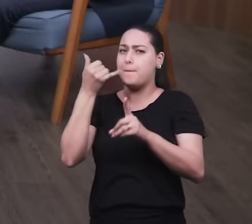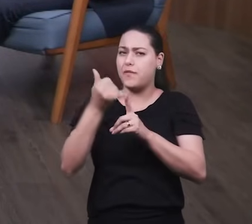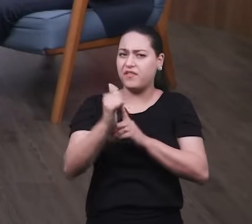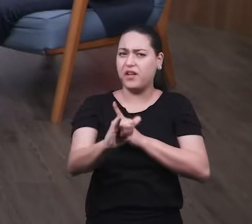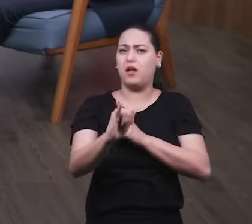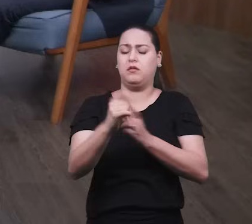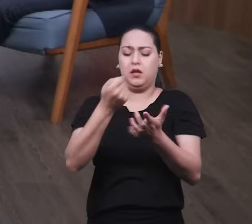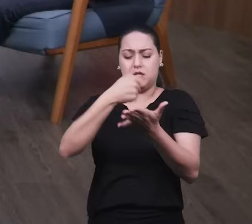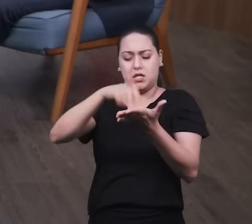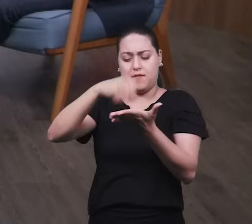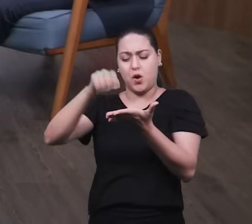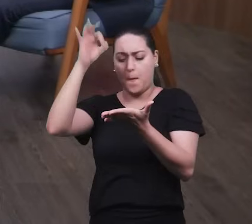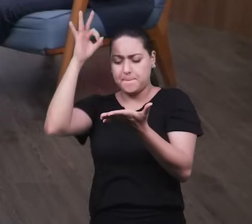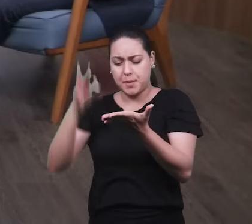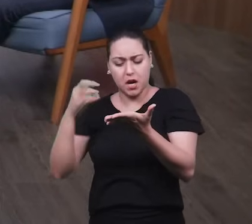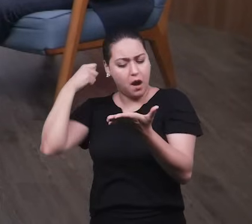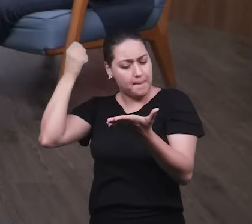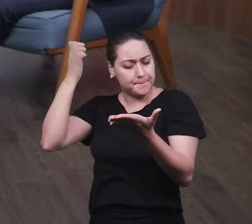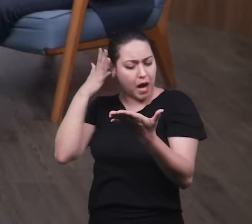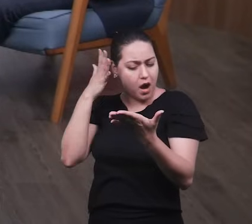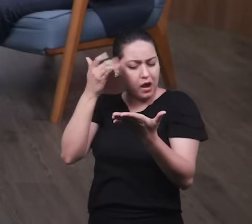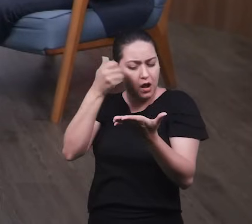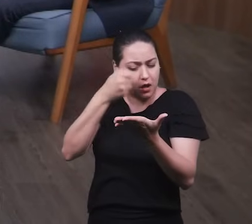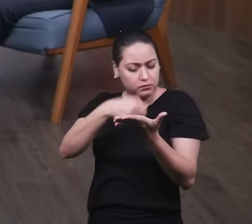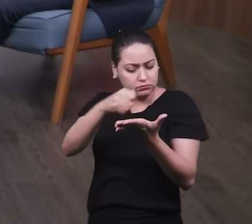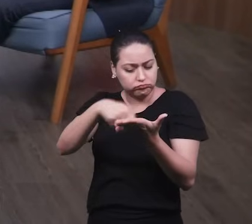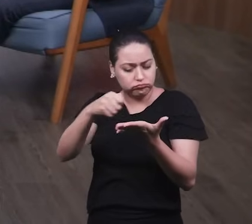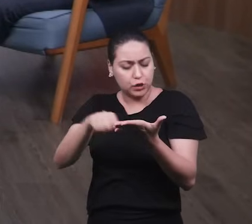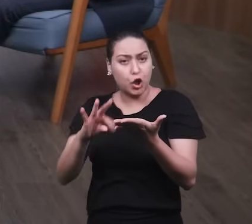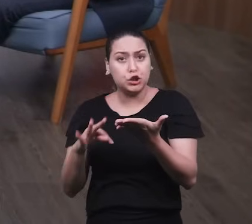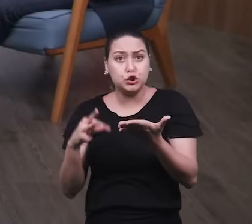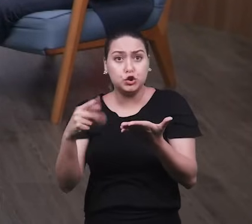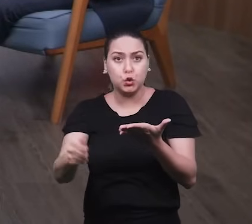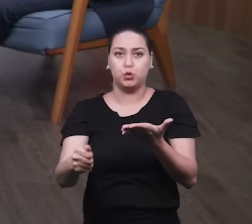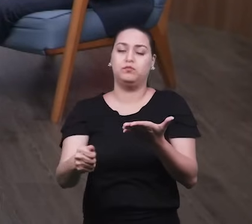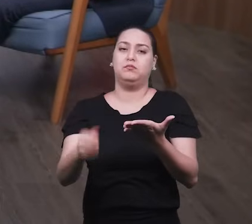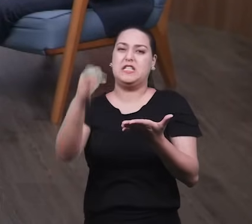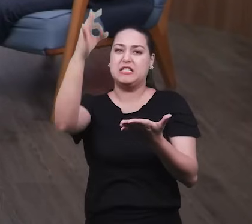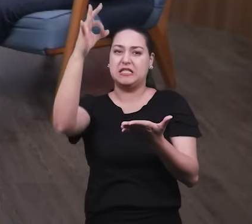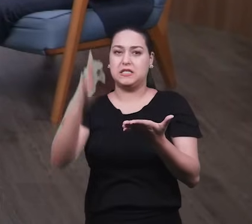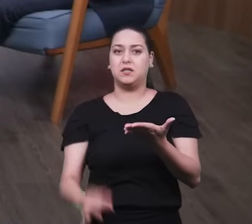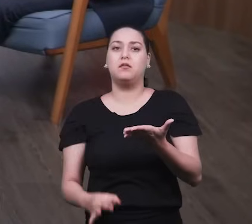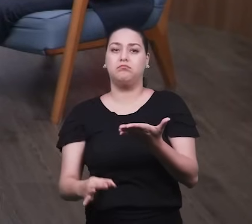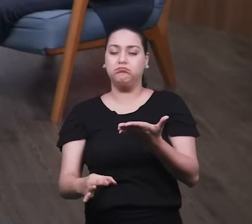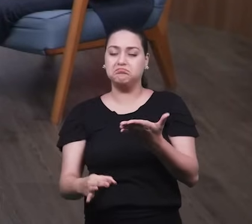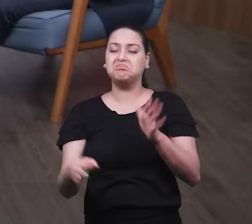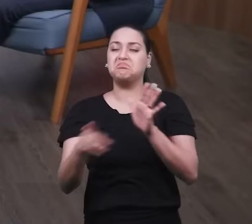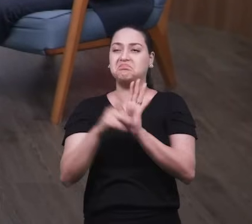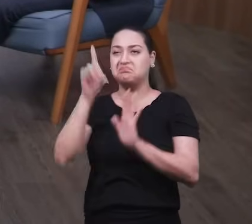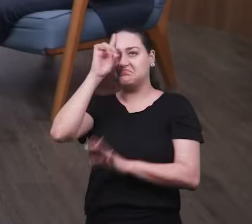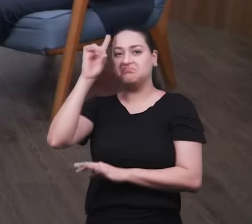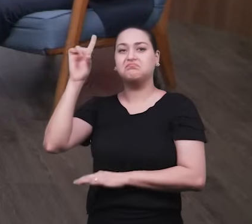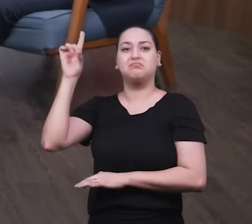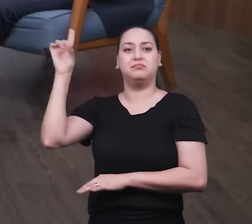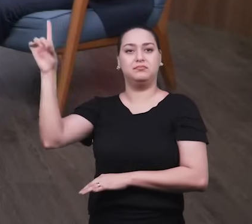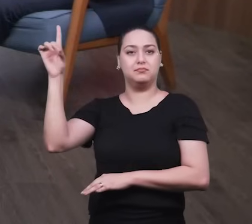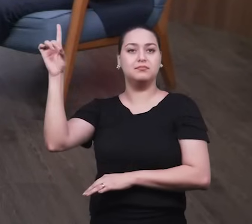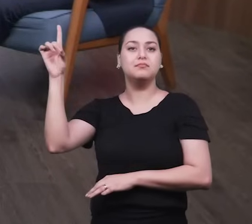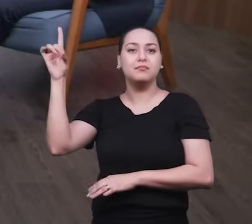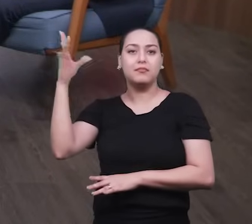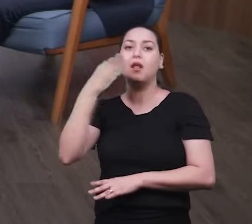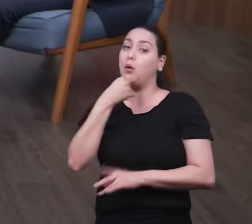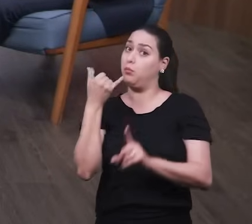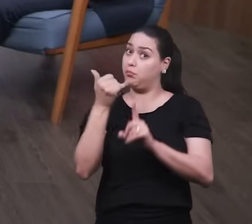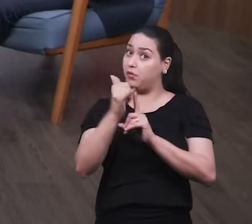tinha de entregar, de profetizar aquilo que ele ouvia direto de Deus. Né? É uma coisa